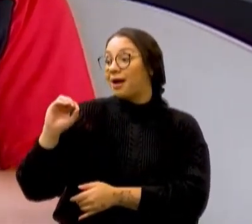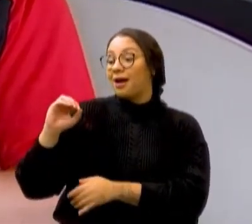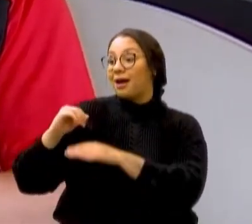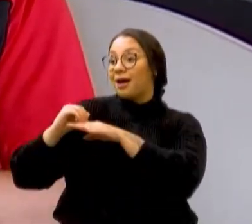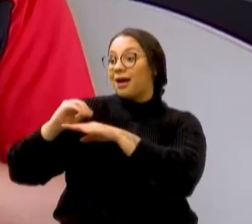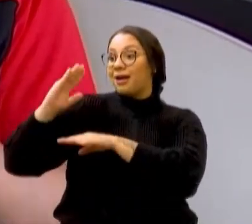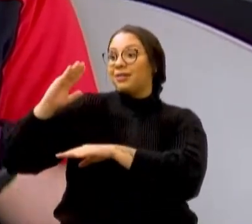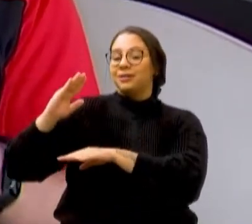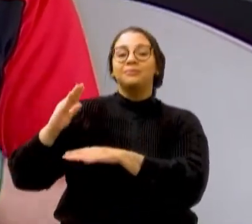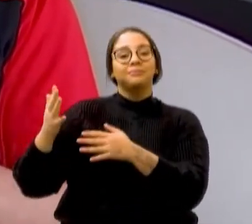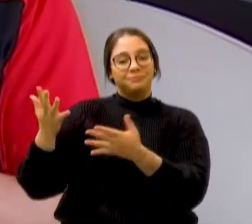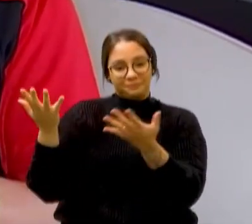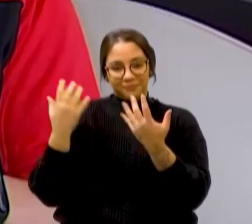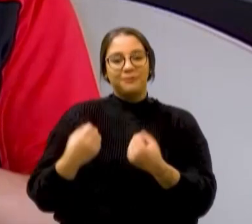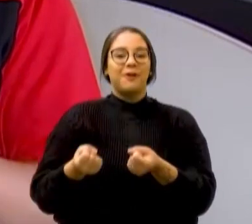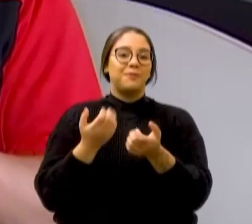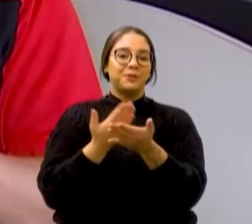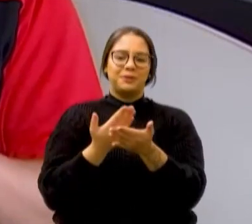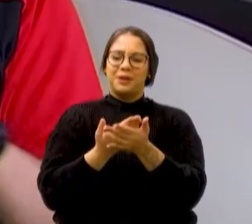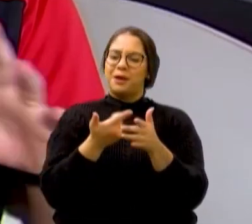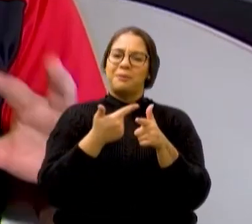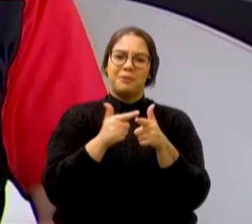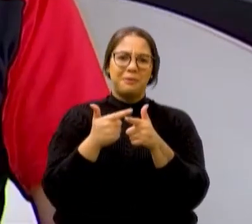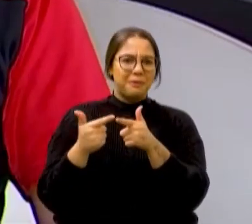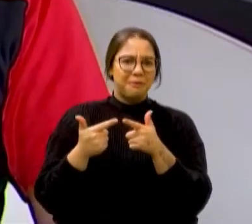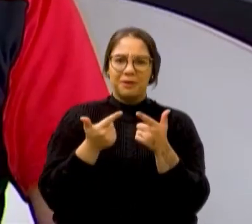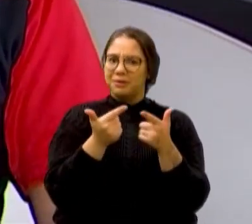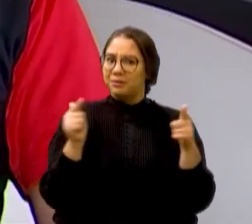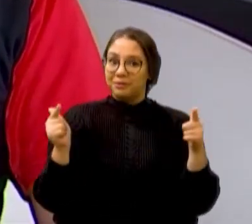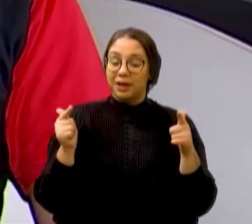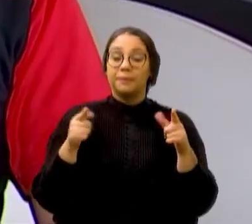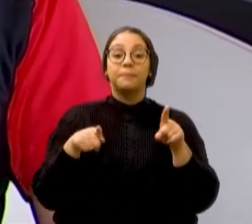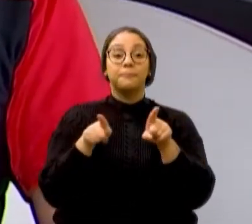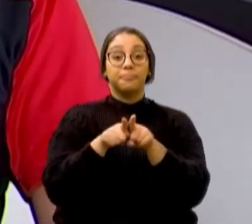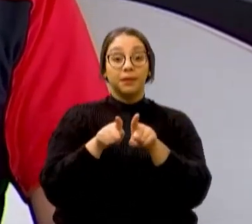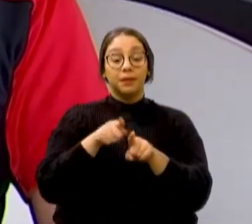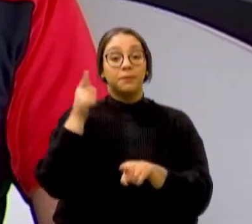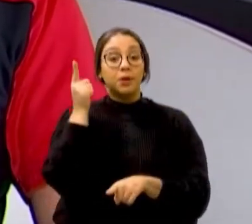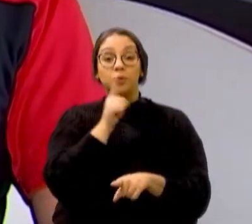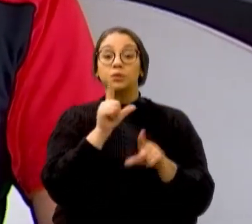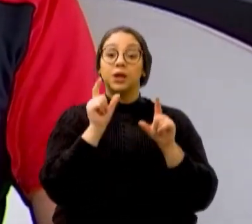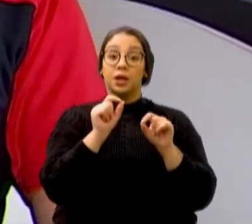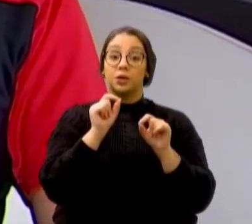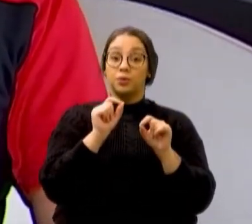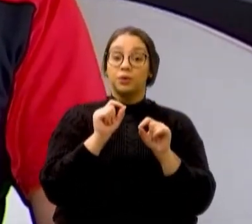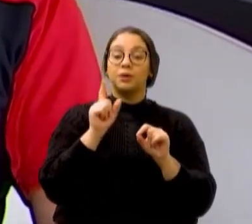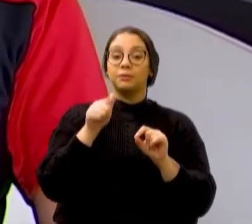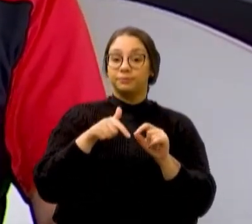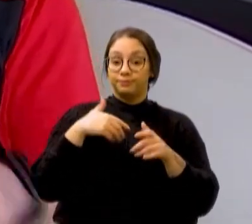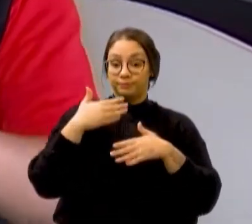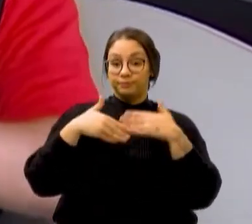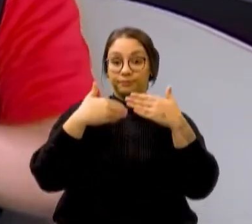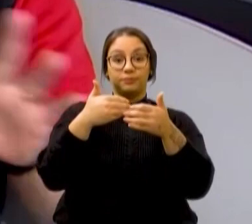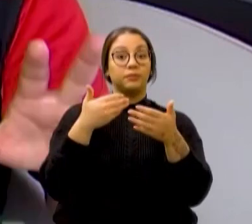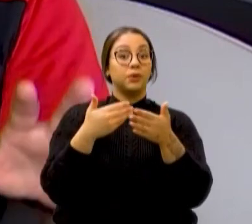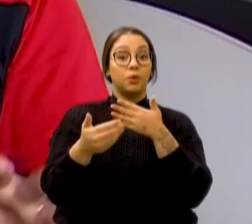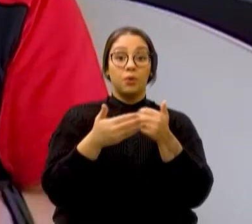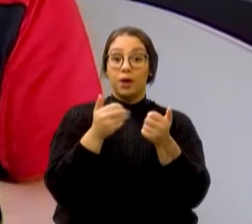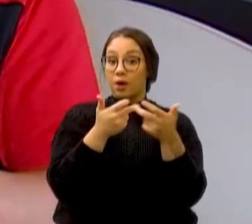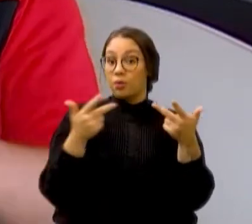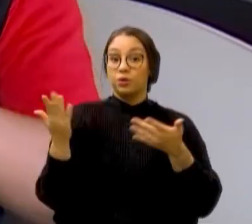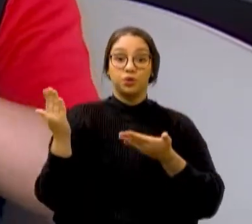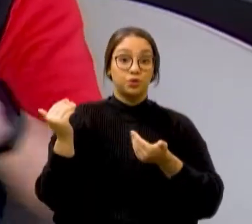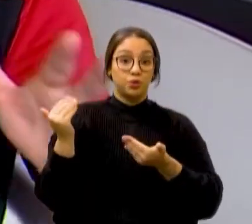40, 50, bora estudar. Nenhum problema, inclusive vai conseguir ter um bom rendimento, assim